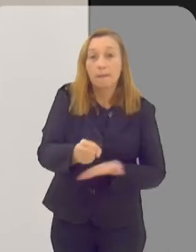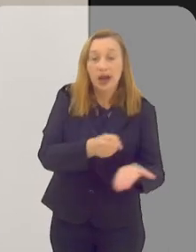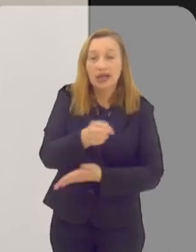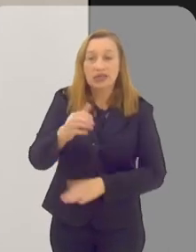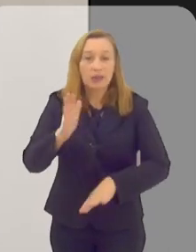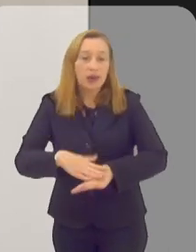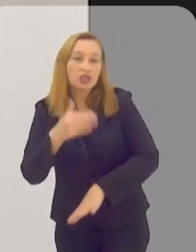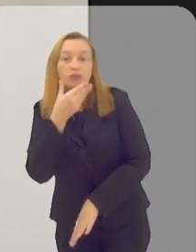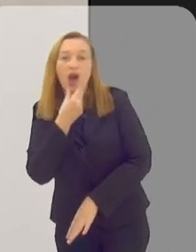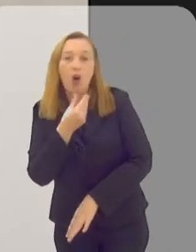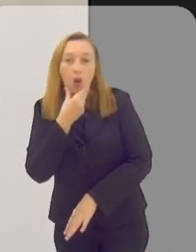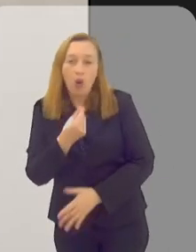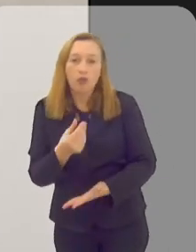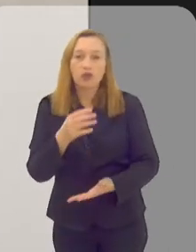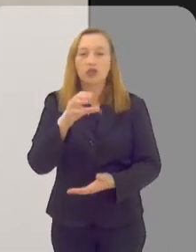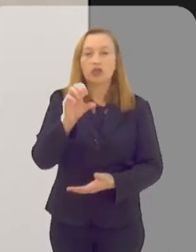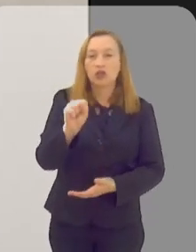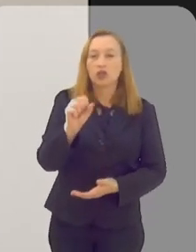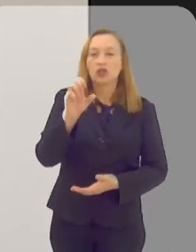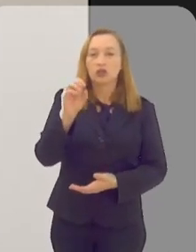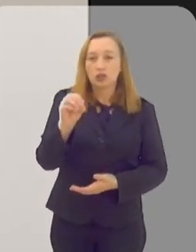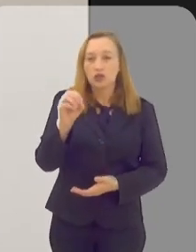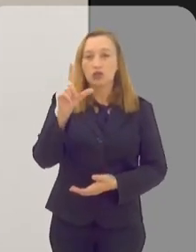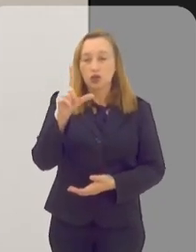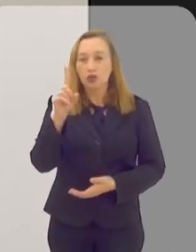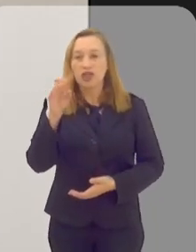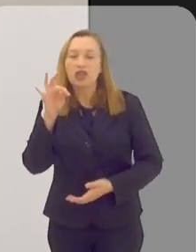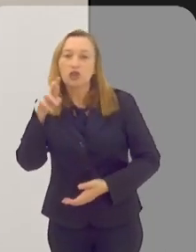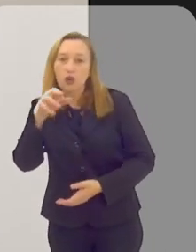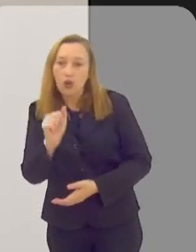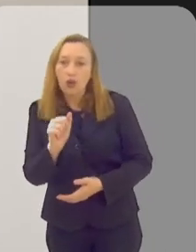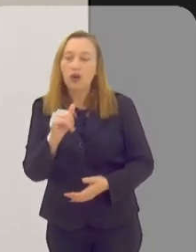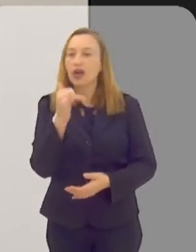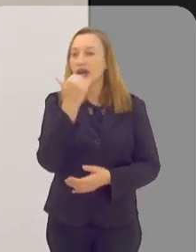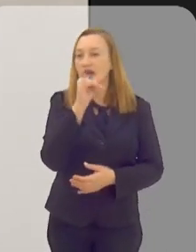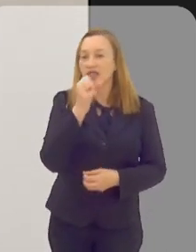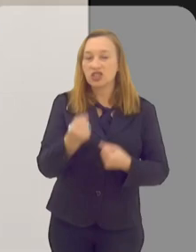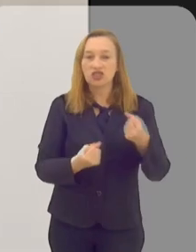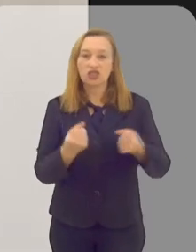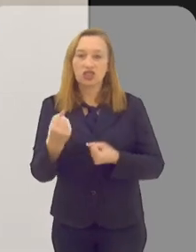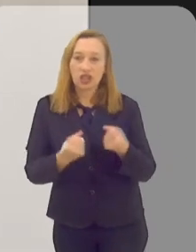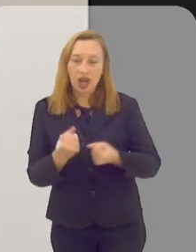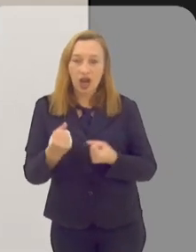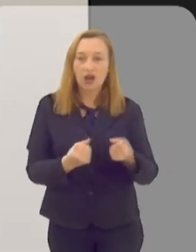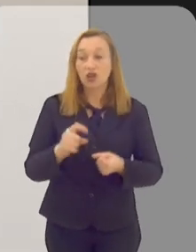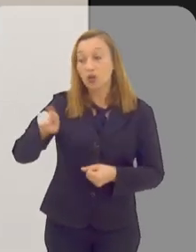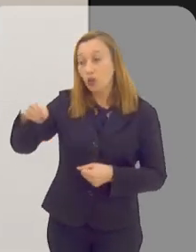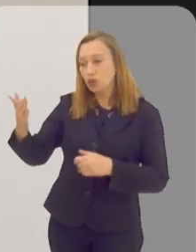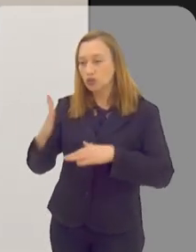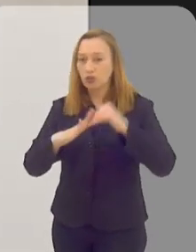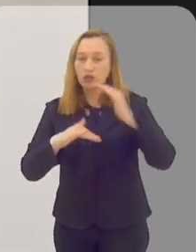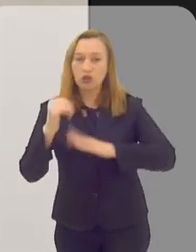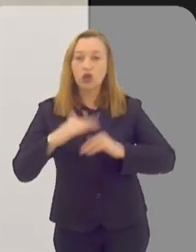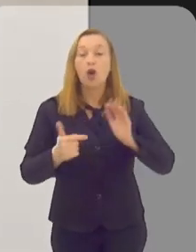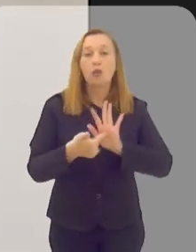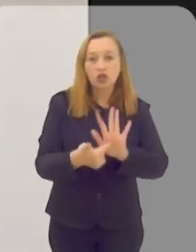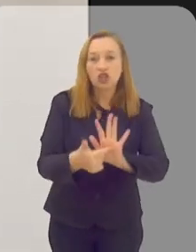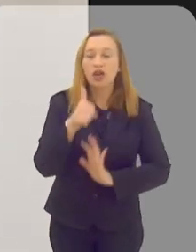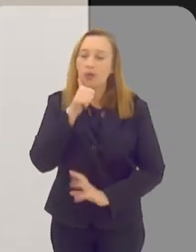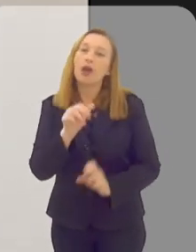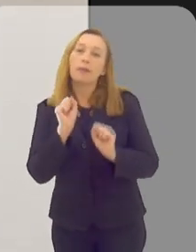são basicamente masculinos, né? Soldadora, eletricista automotivo e várias outras